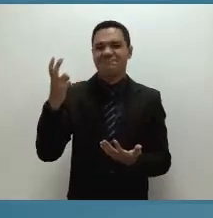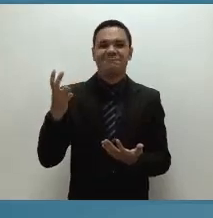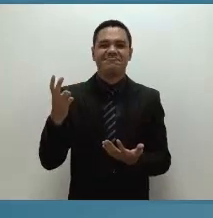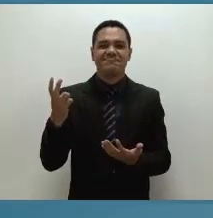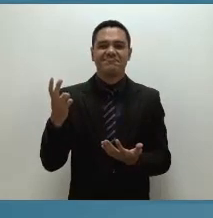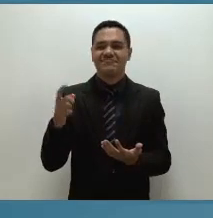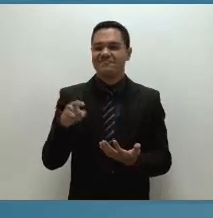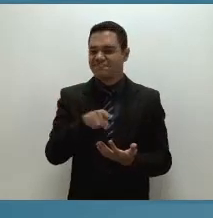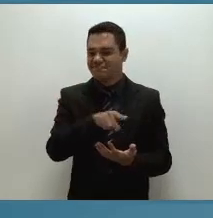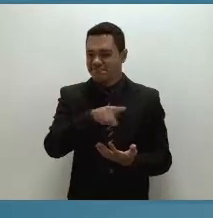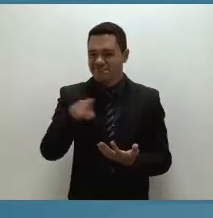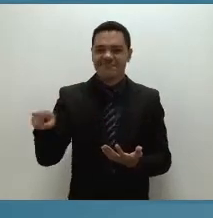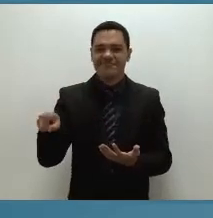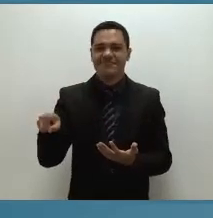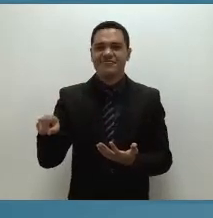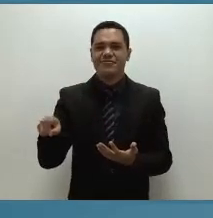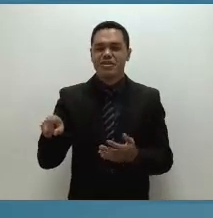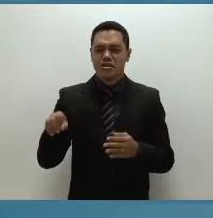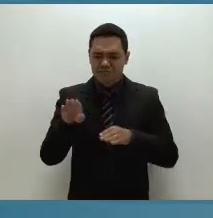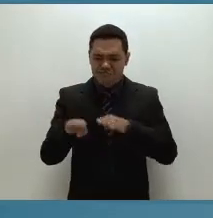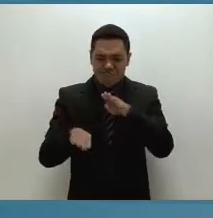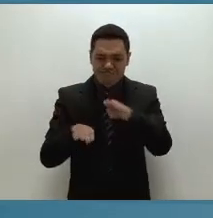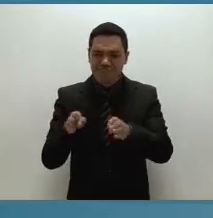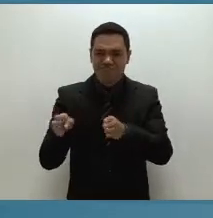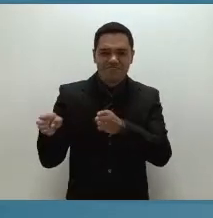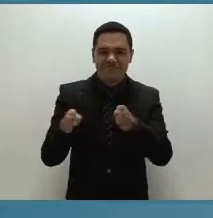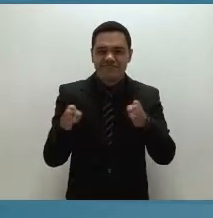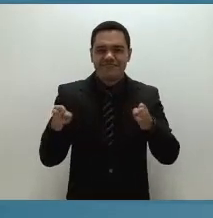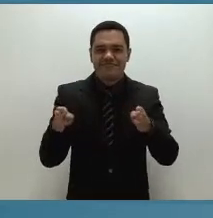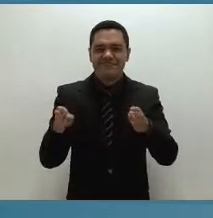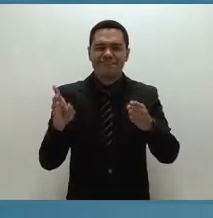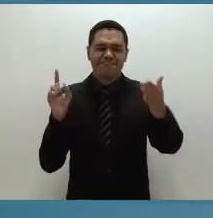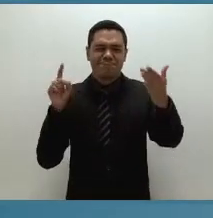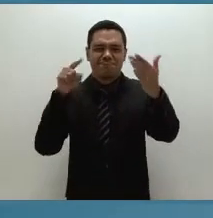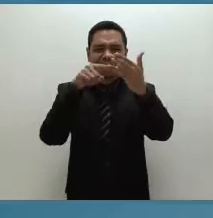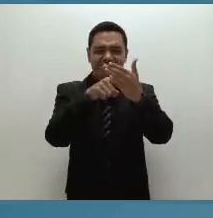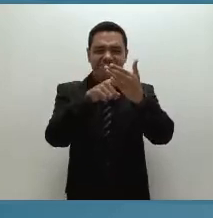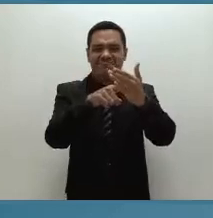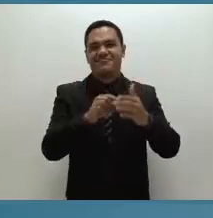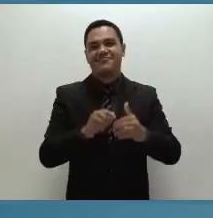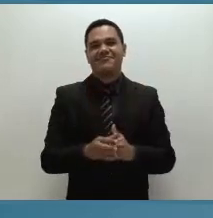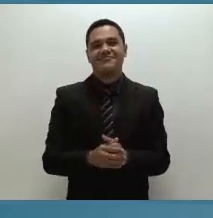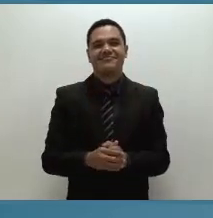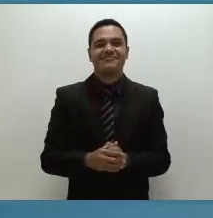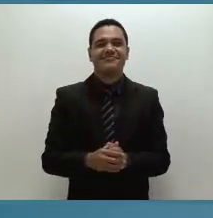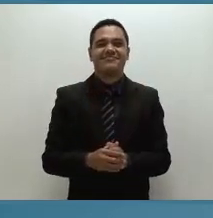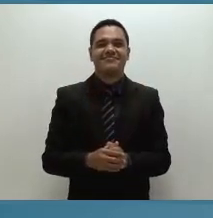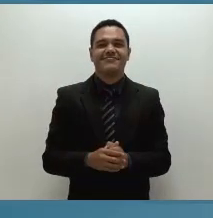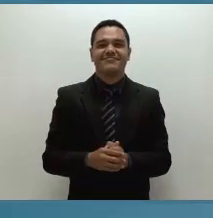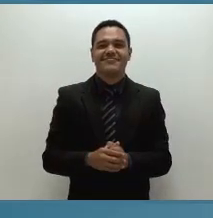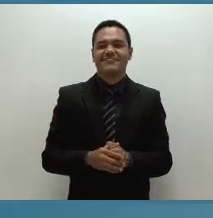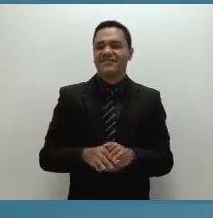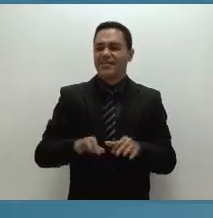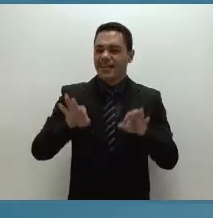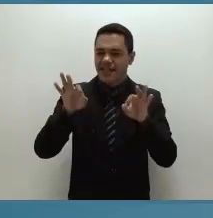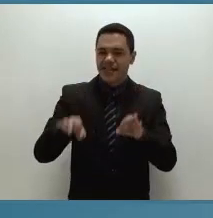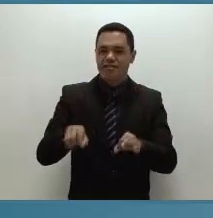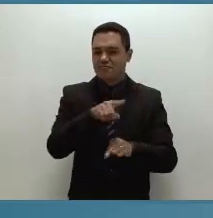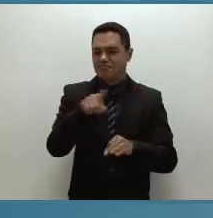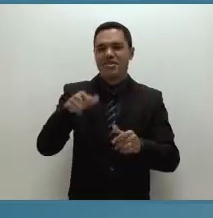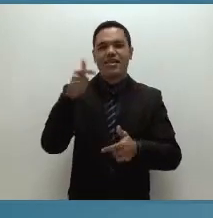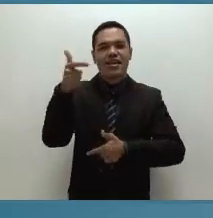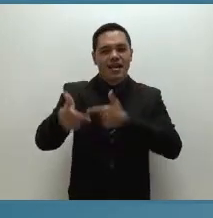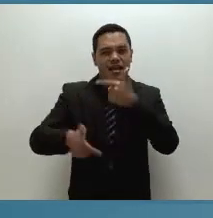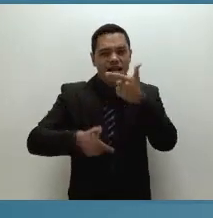para seguirem nesta nova e grandiosa missão, na certeza de que trabalharão de